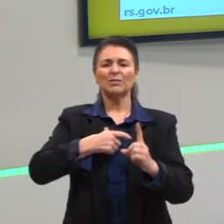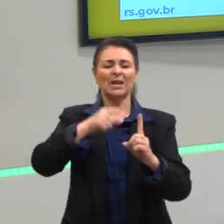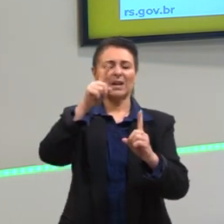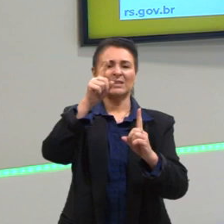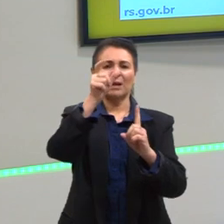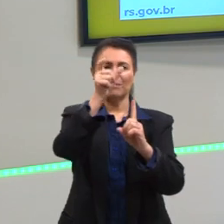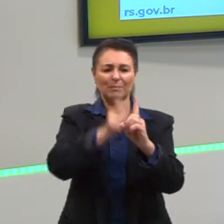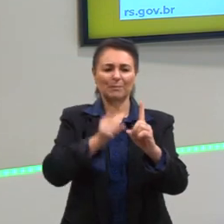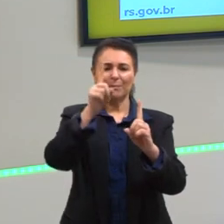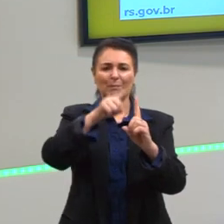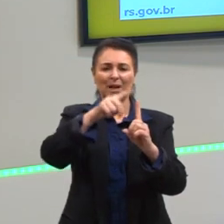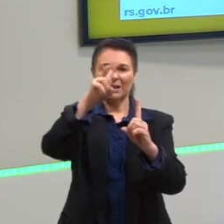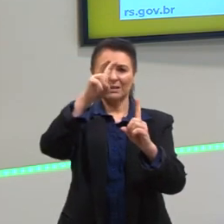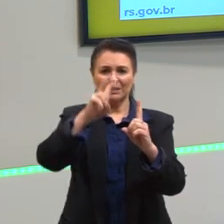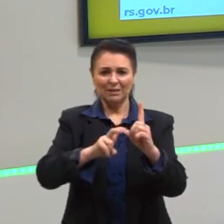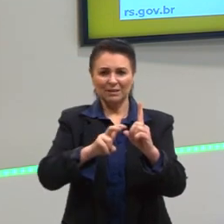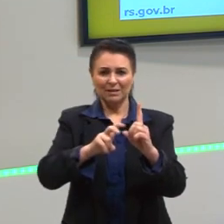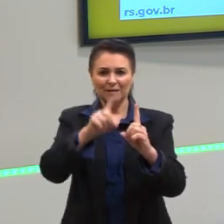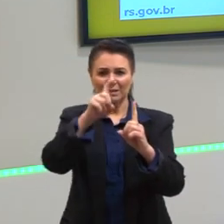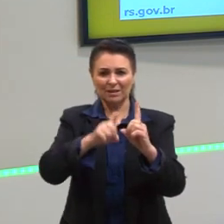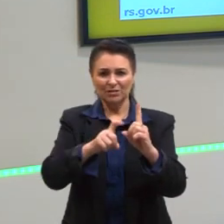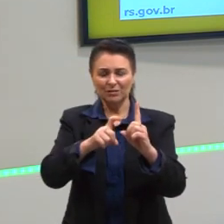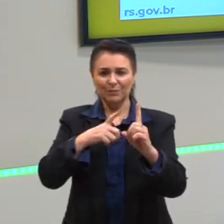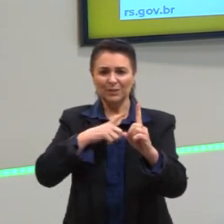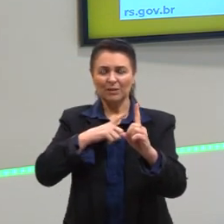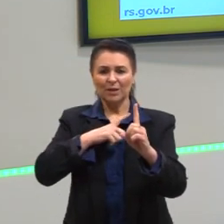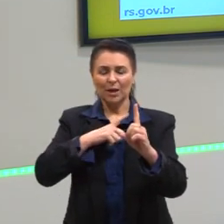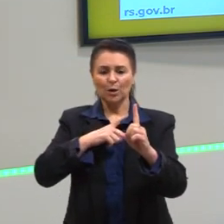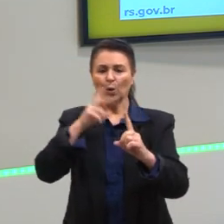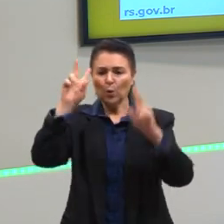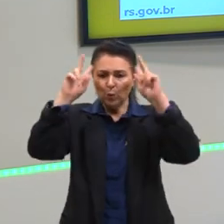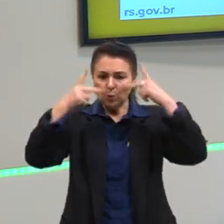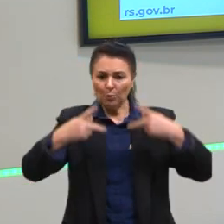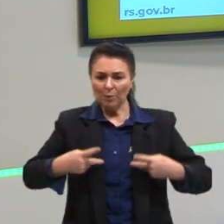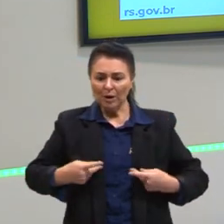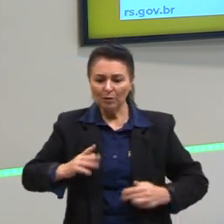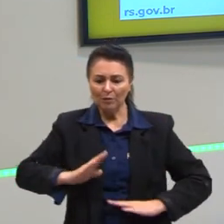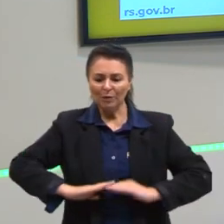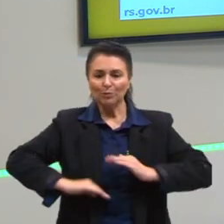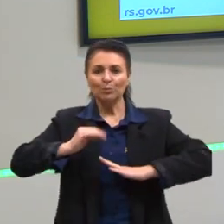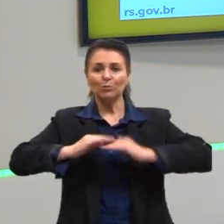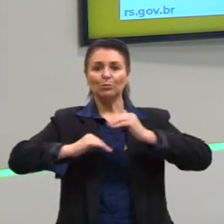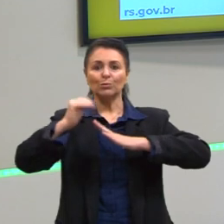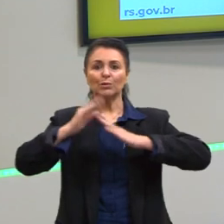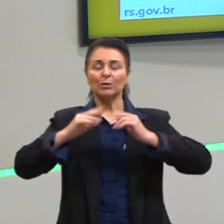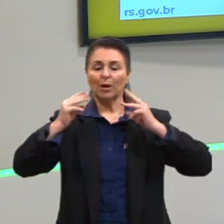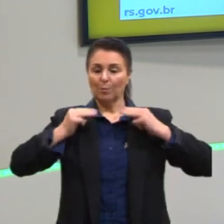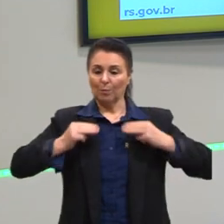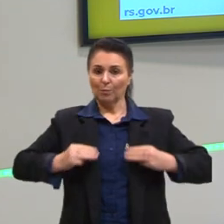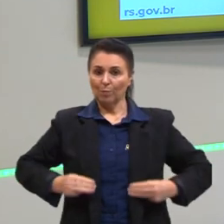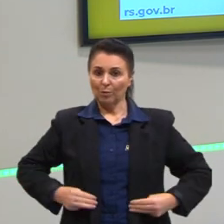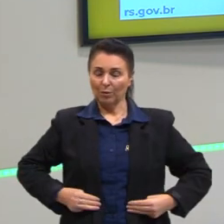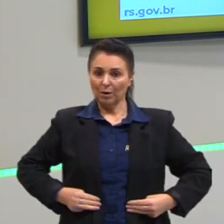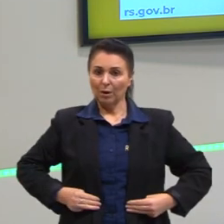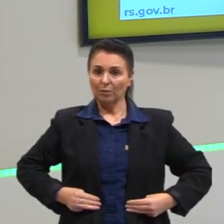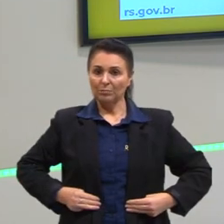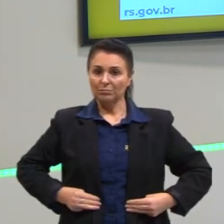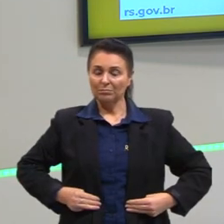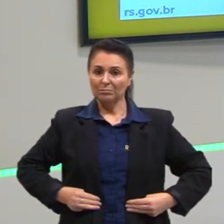não é um modelo o ser humano que vai ser lançando e vai se construindo e a moral é através